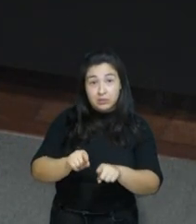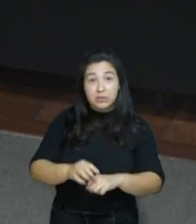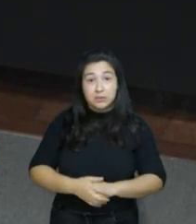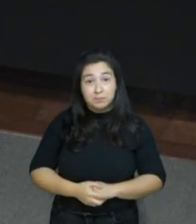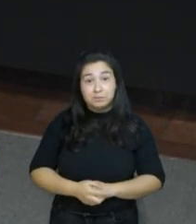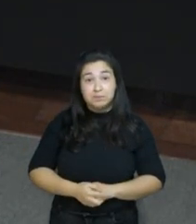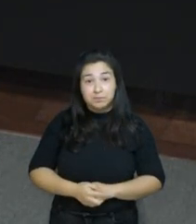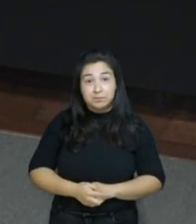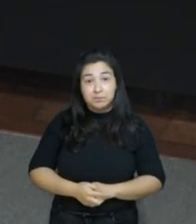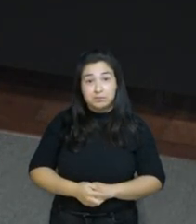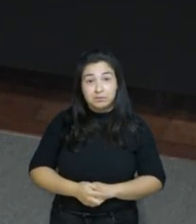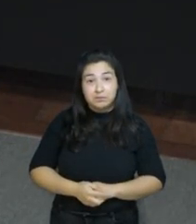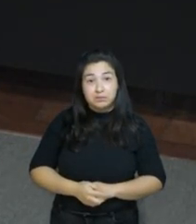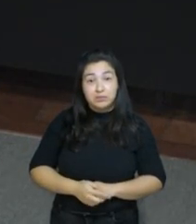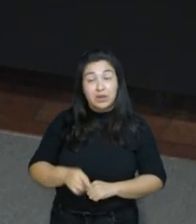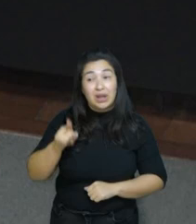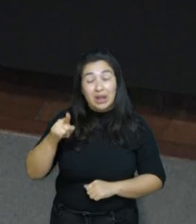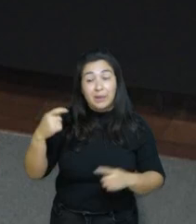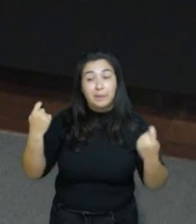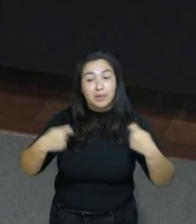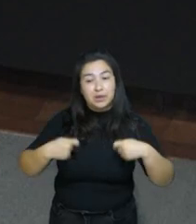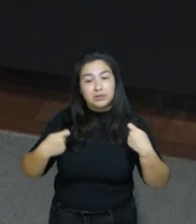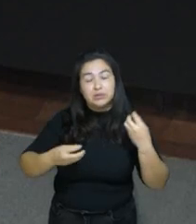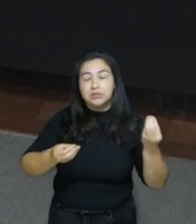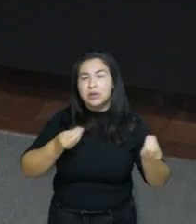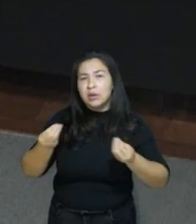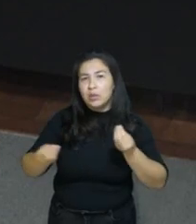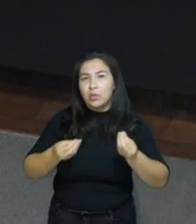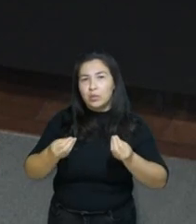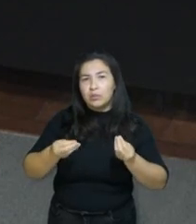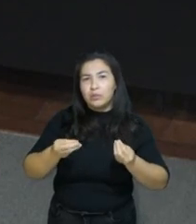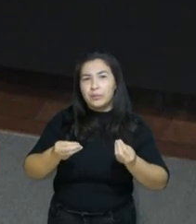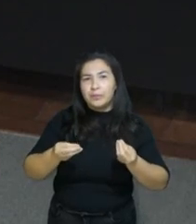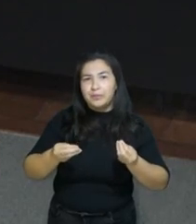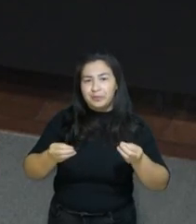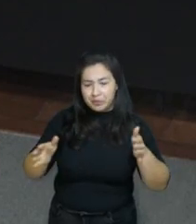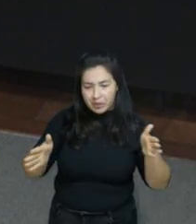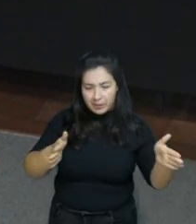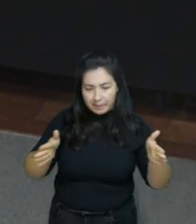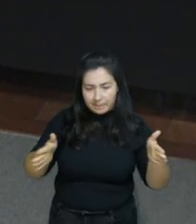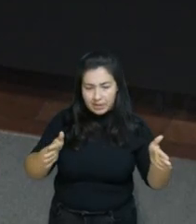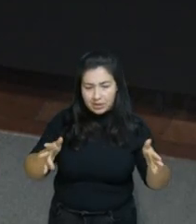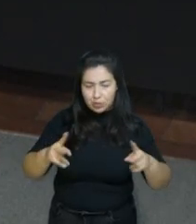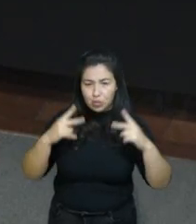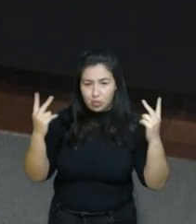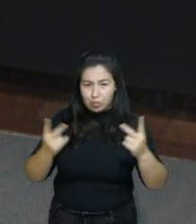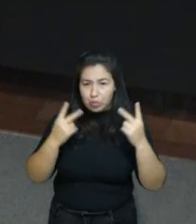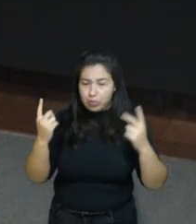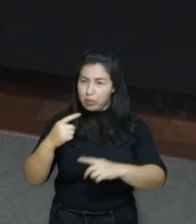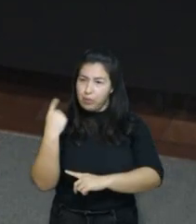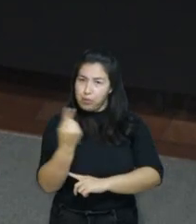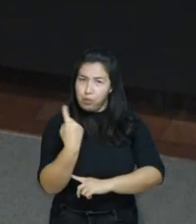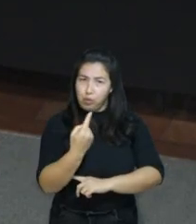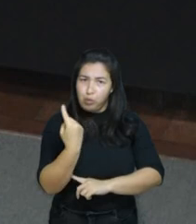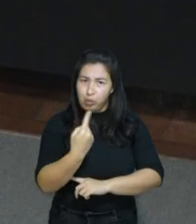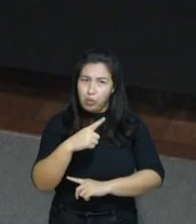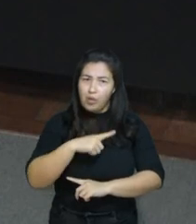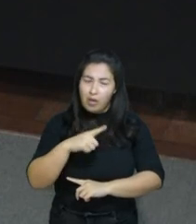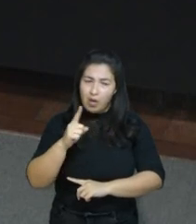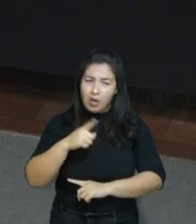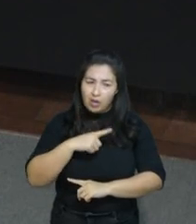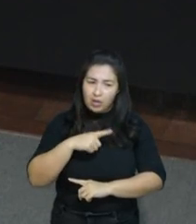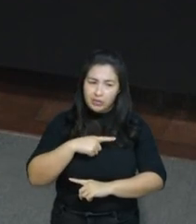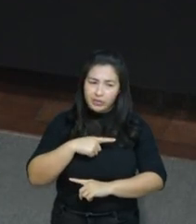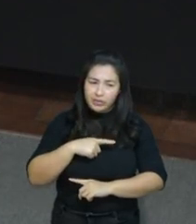isso. Não adianta, eles têm que saber, por exemplo, se a estação de furacão vai ser ativa ou não. Porque aí eles